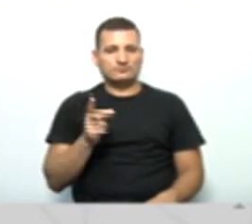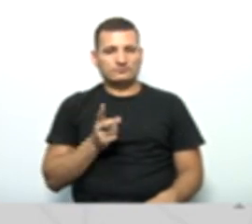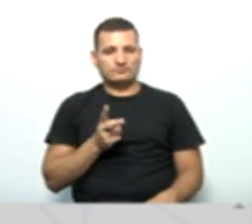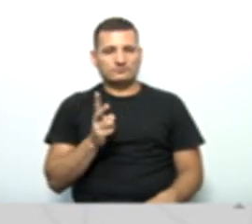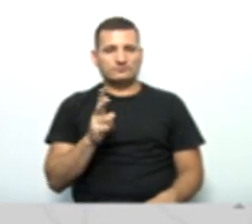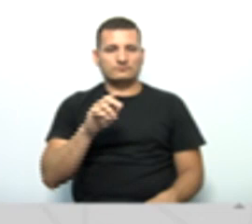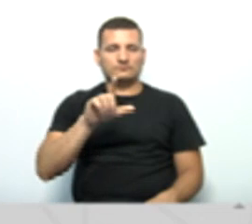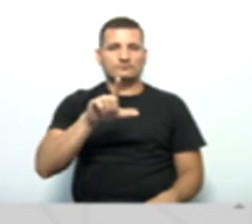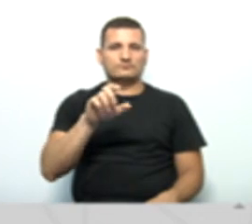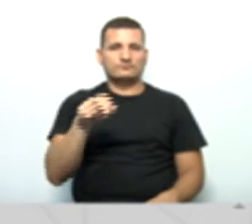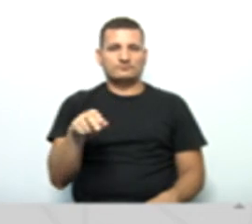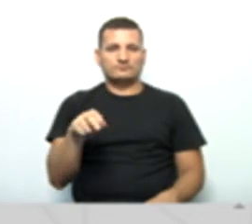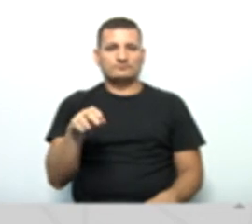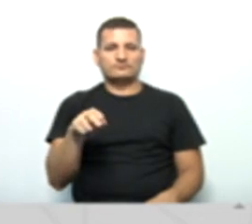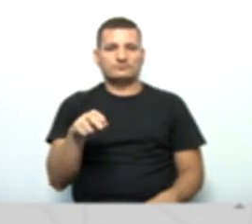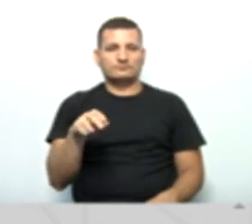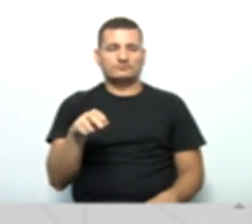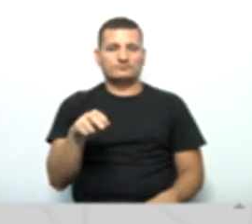O len,